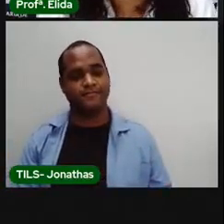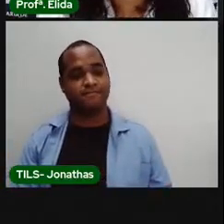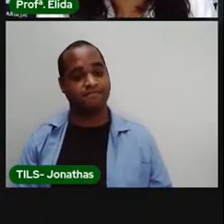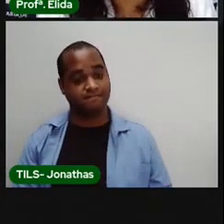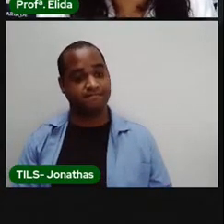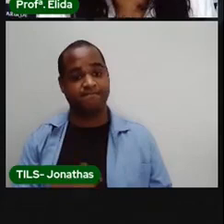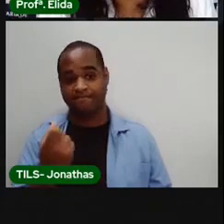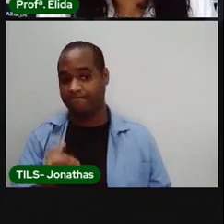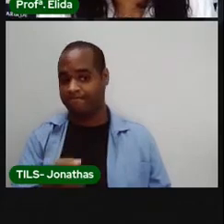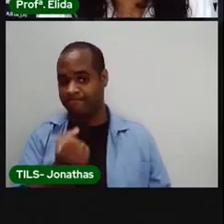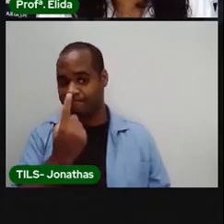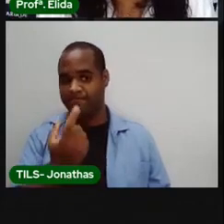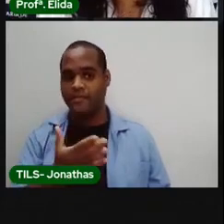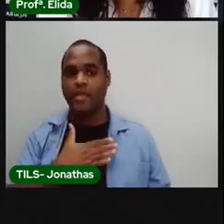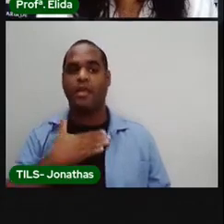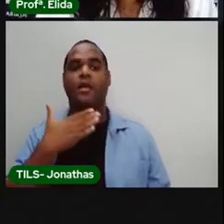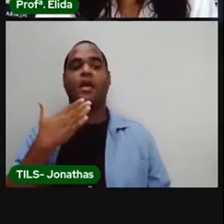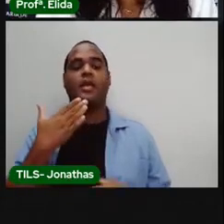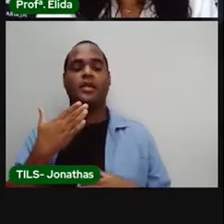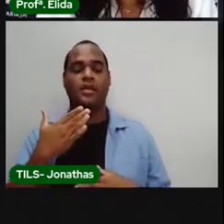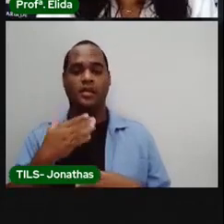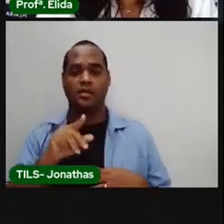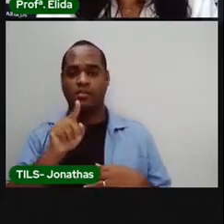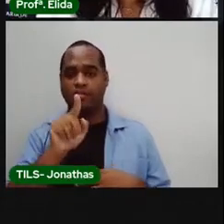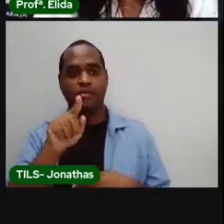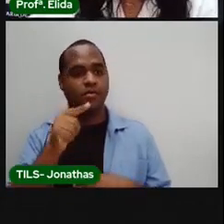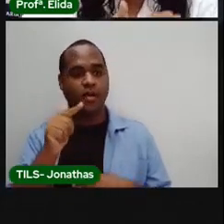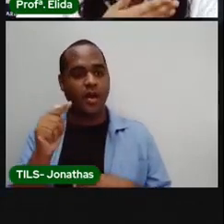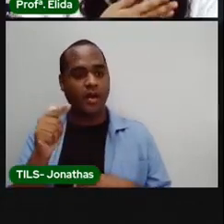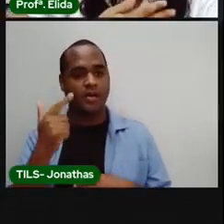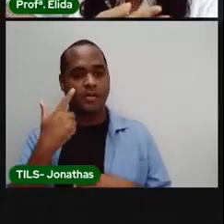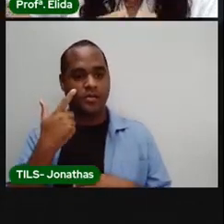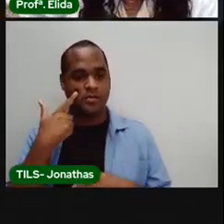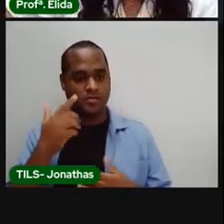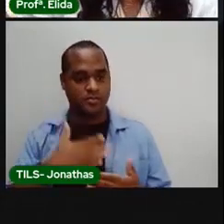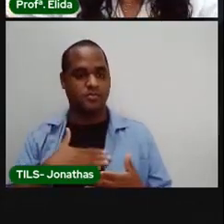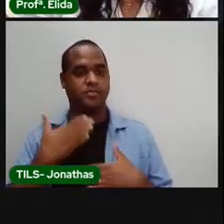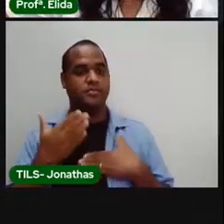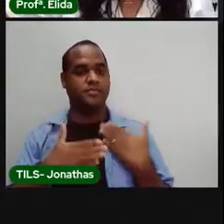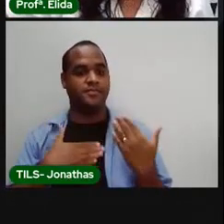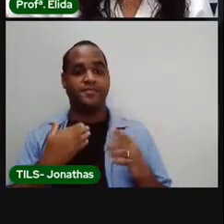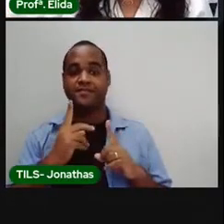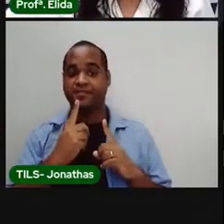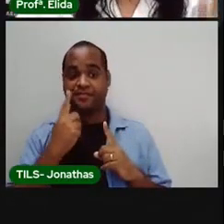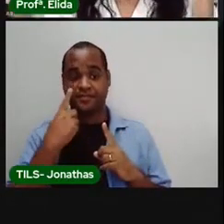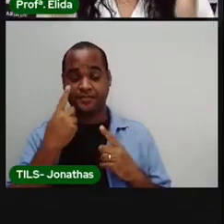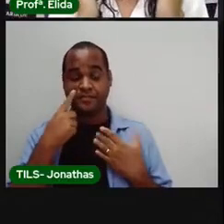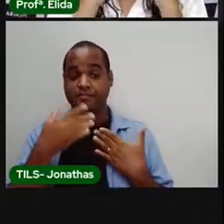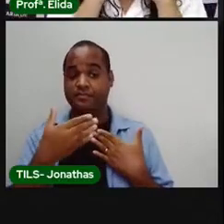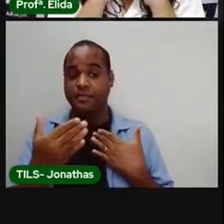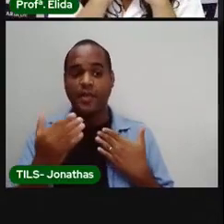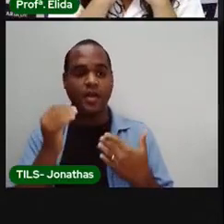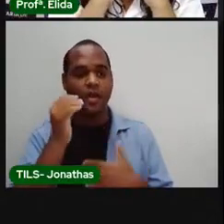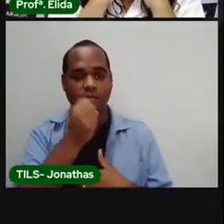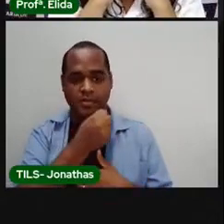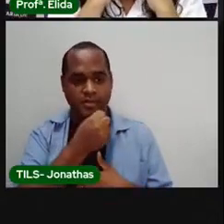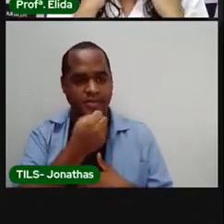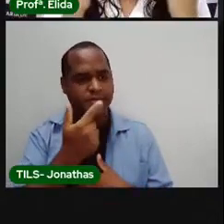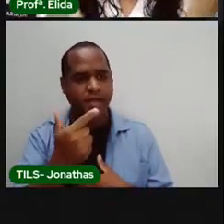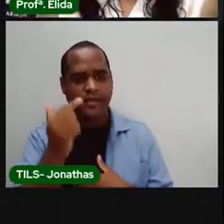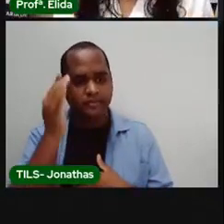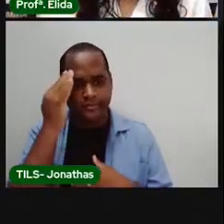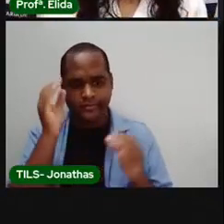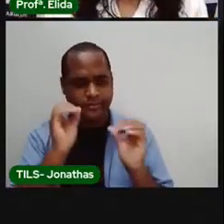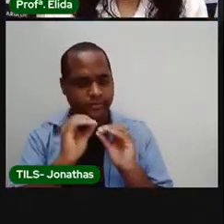Quando você não tem a pontuação, você não vê a pontuação no texto, você lê o texto correndo, não dá para a gente